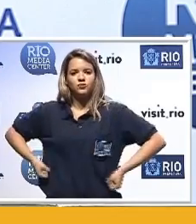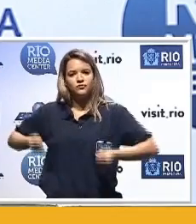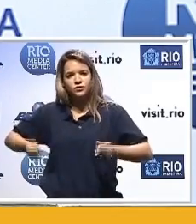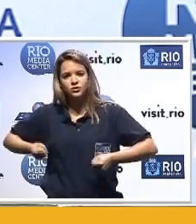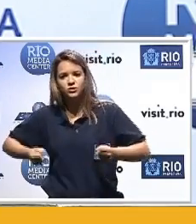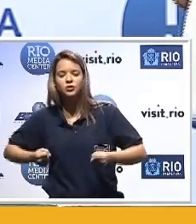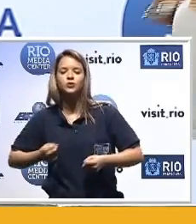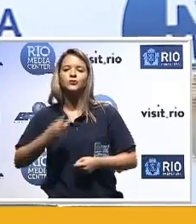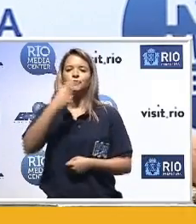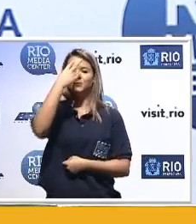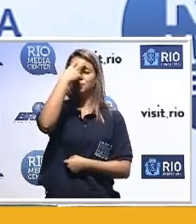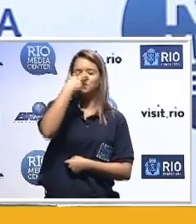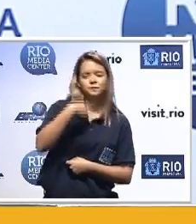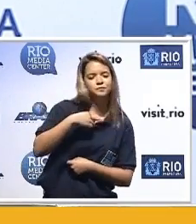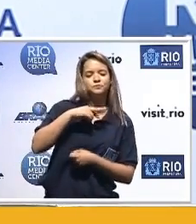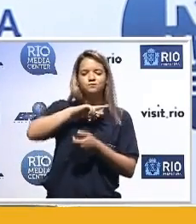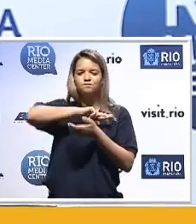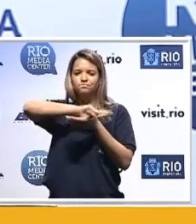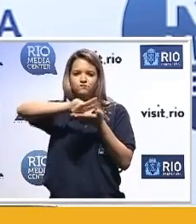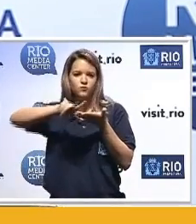deficiente visual, enfim,